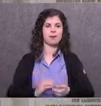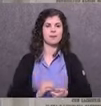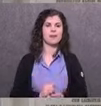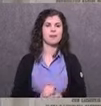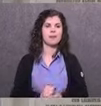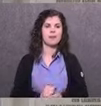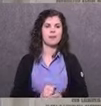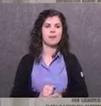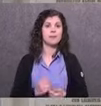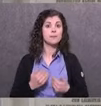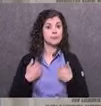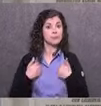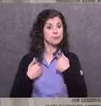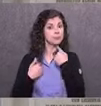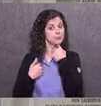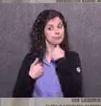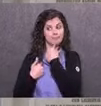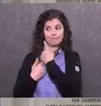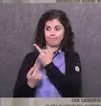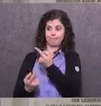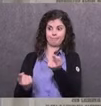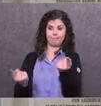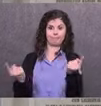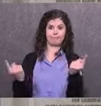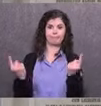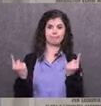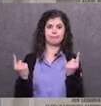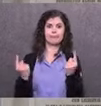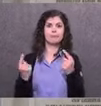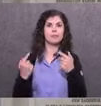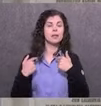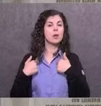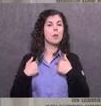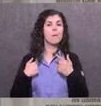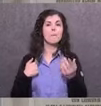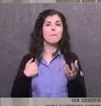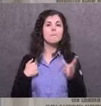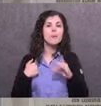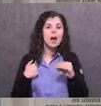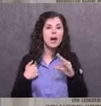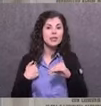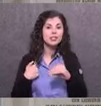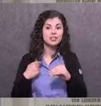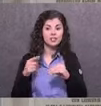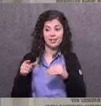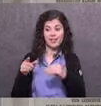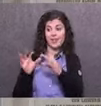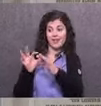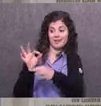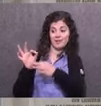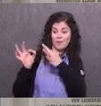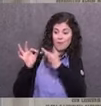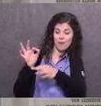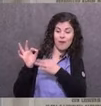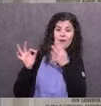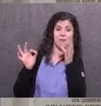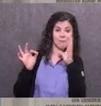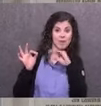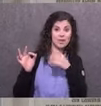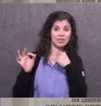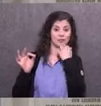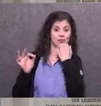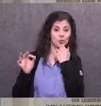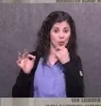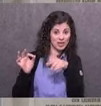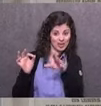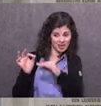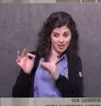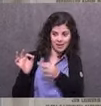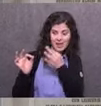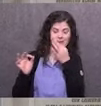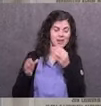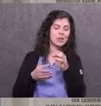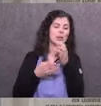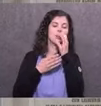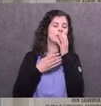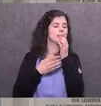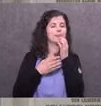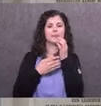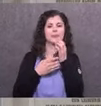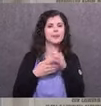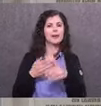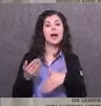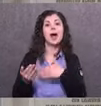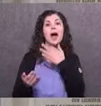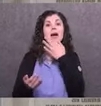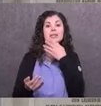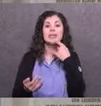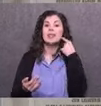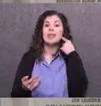Eu vos digo que não beberei mais deste fruto da videira até ao dia em que beberei